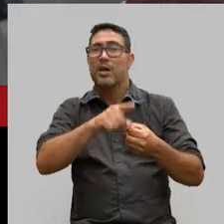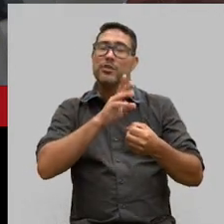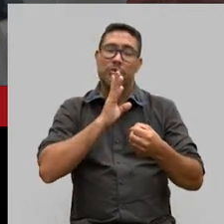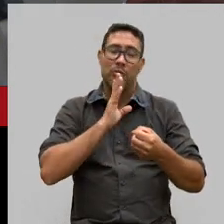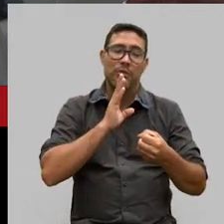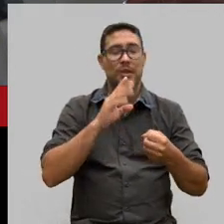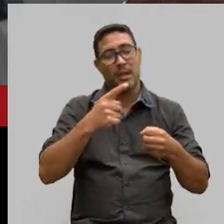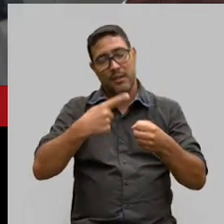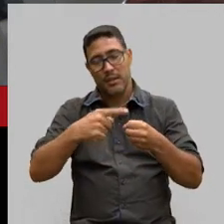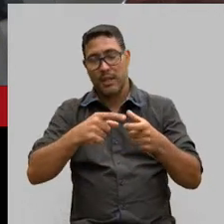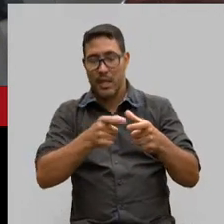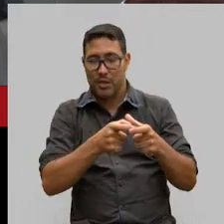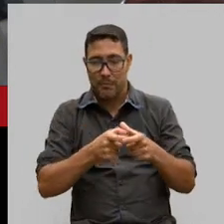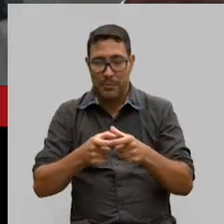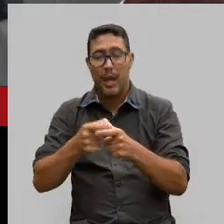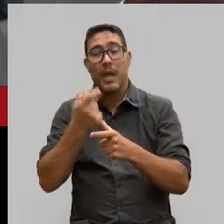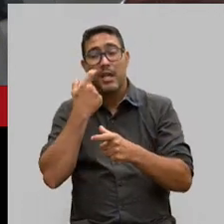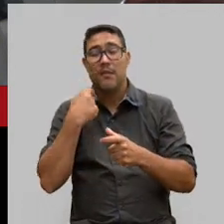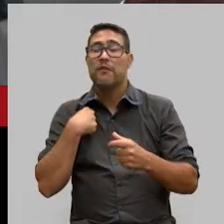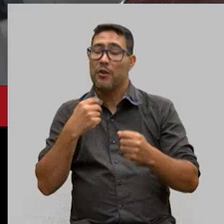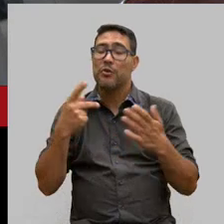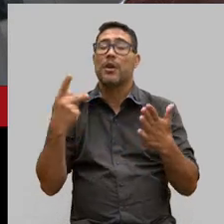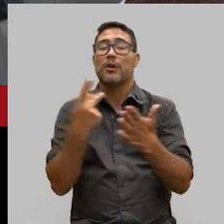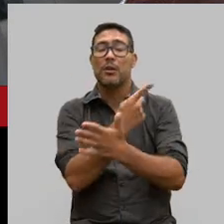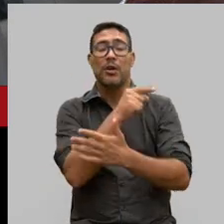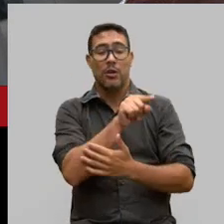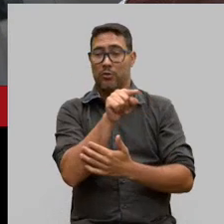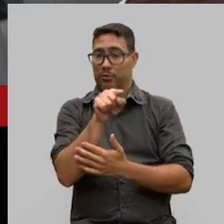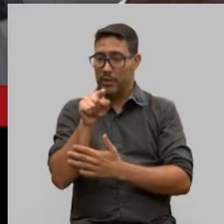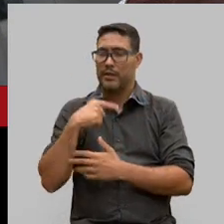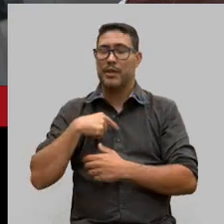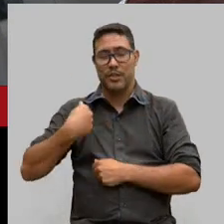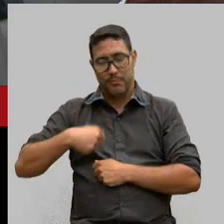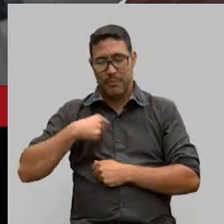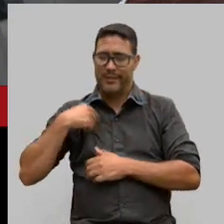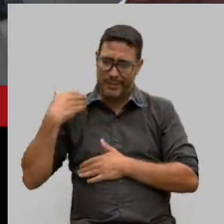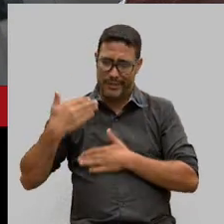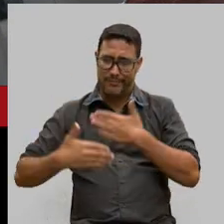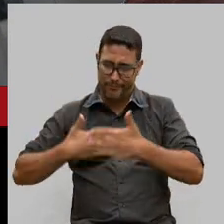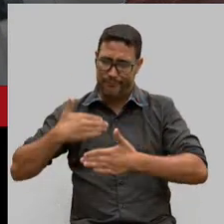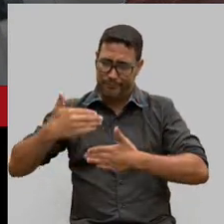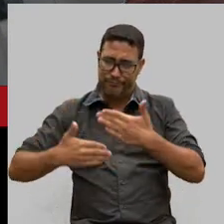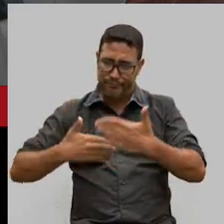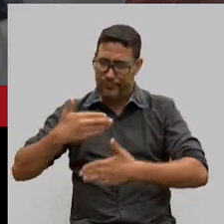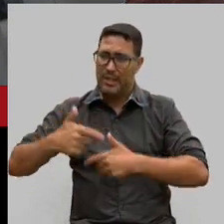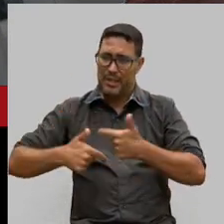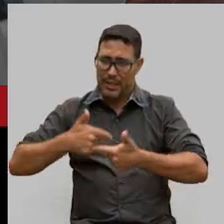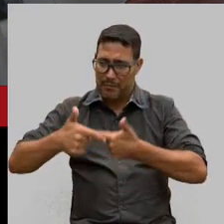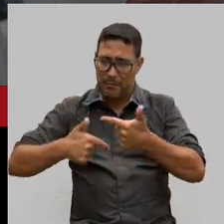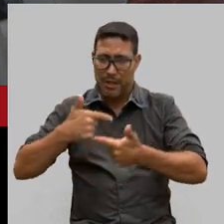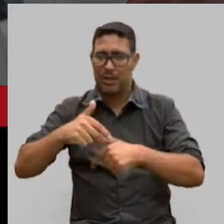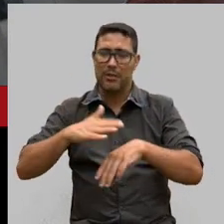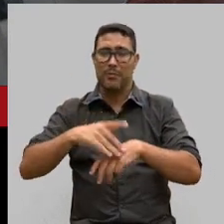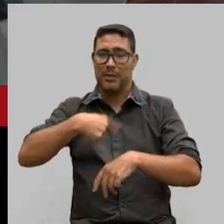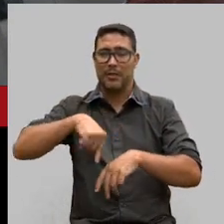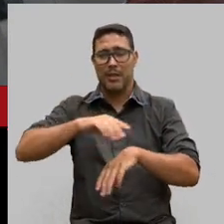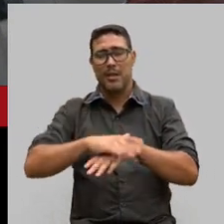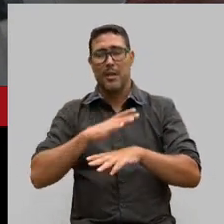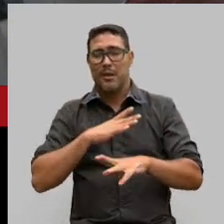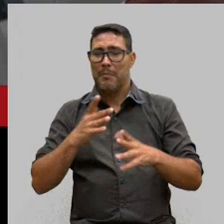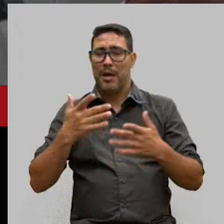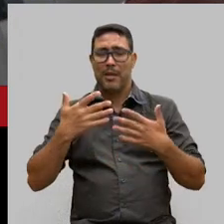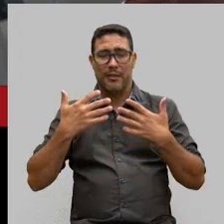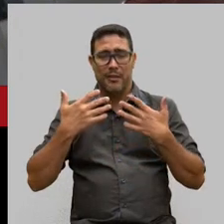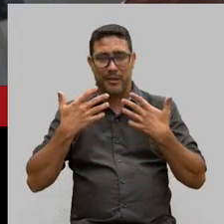para ver de perto Essa realidade que a gente precisa aos poucos ir vencendo né e trazendo mais dignidade para essas famílias